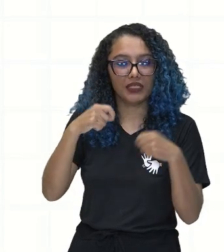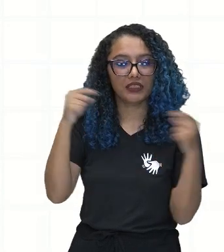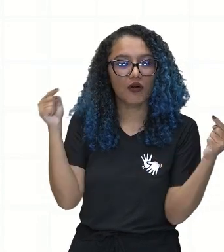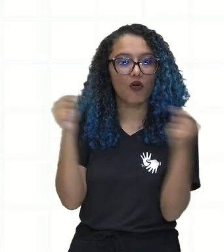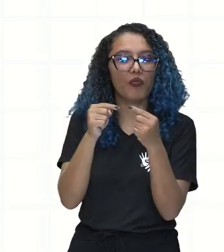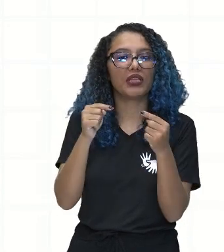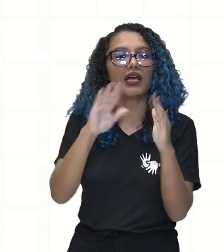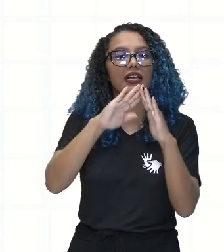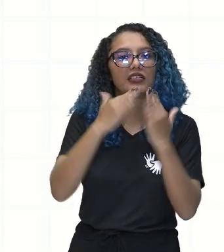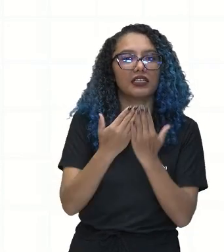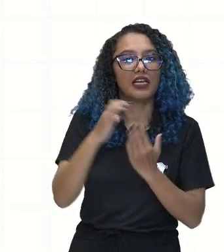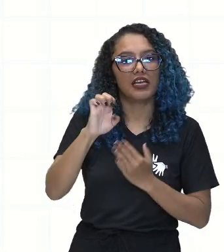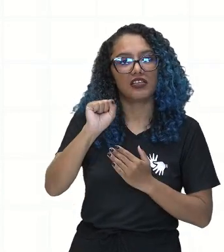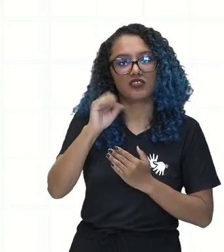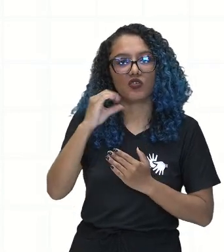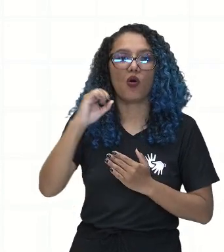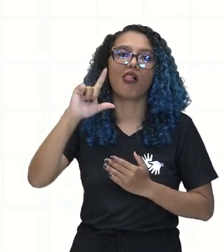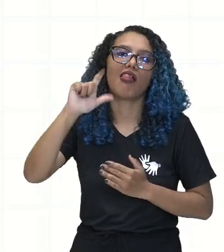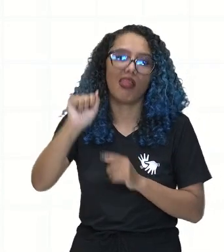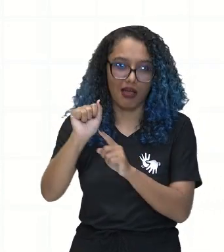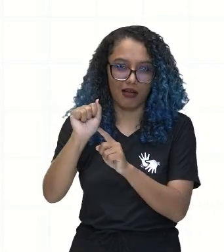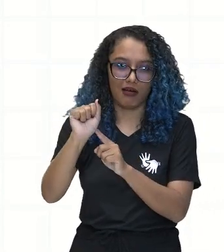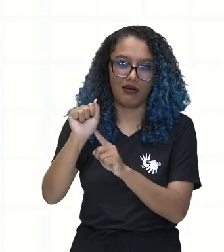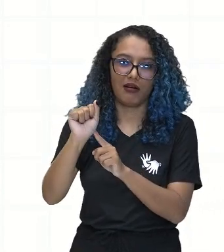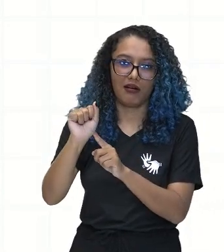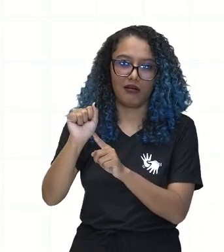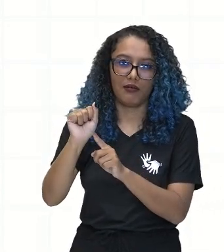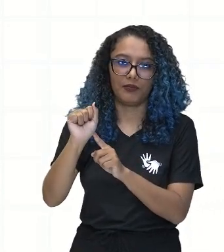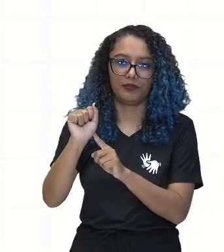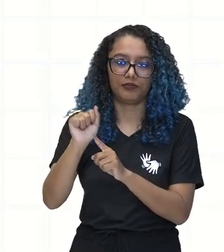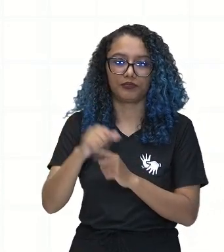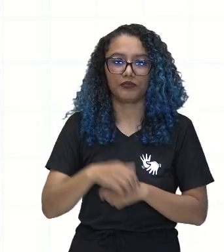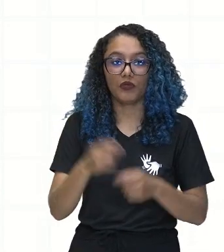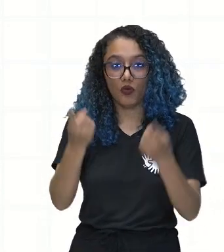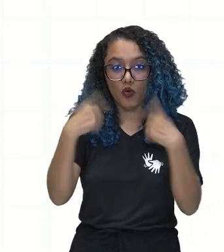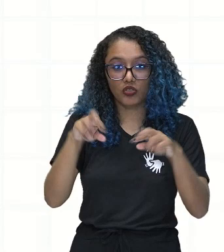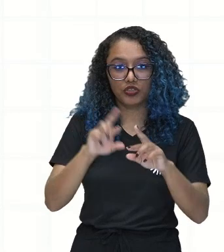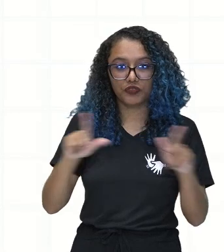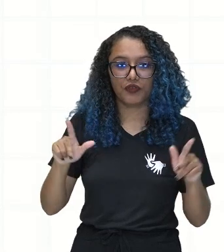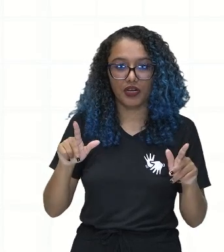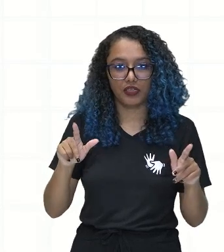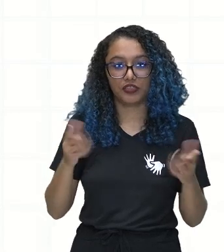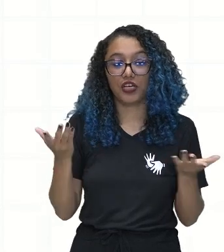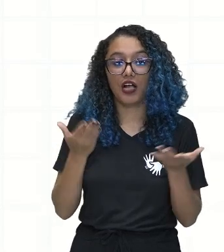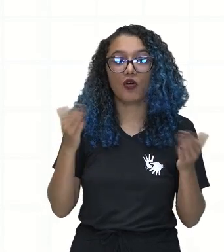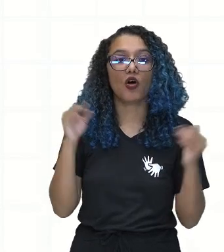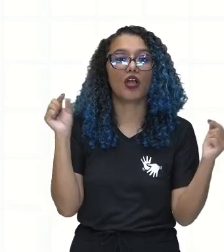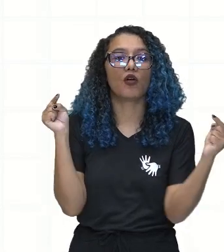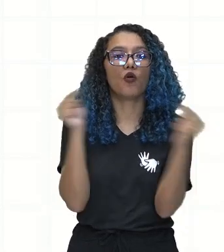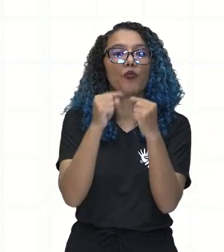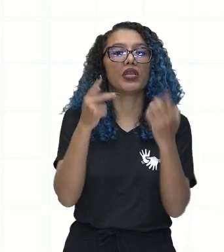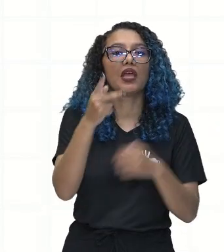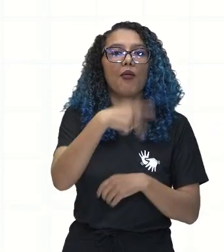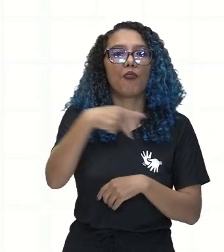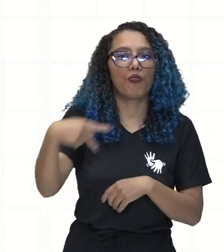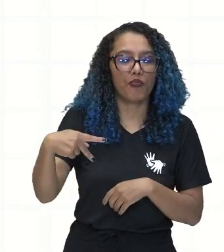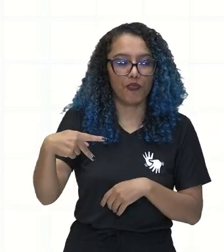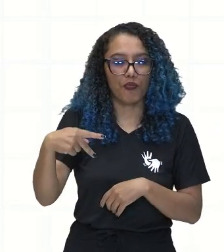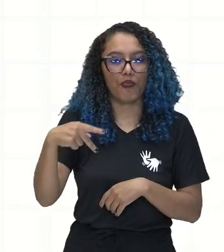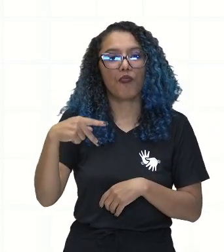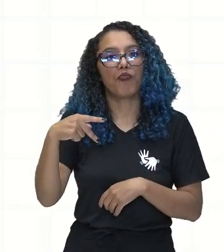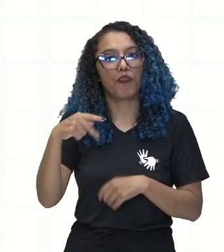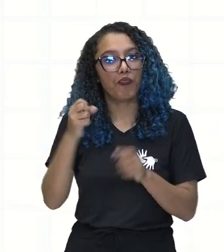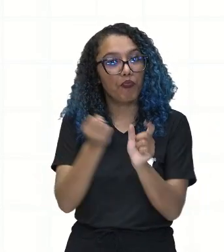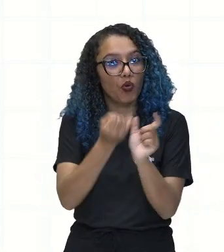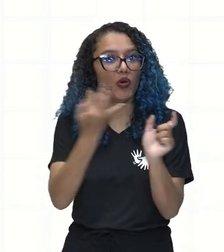escola. Aqui já inverte, ó. Novos professores e a escola terei este ano. Então, temos aqui o substantivo professores, no